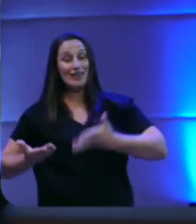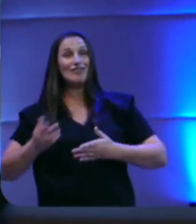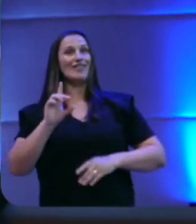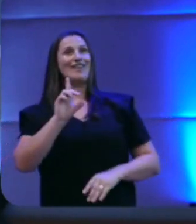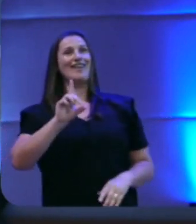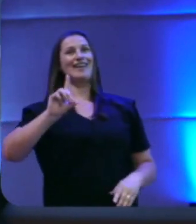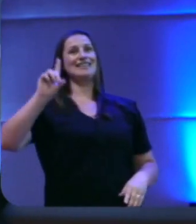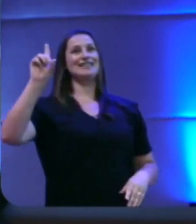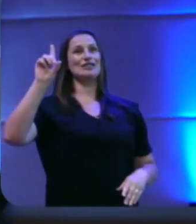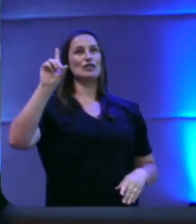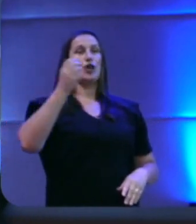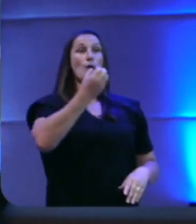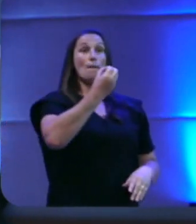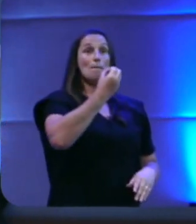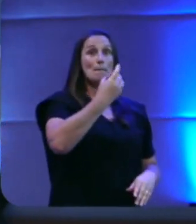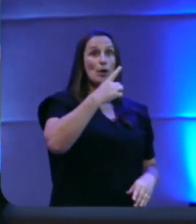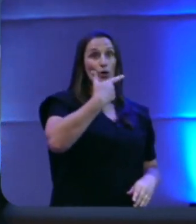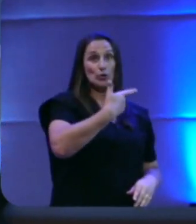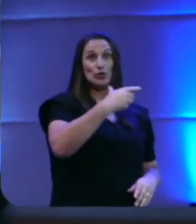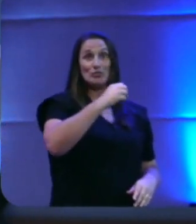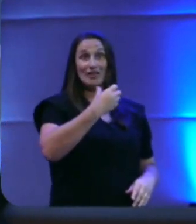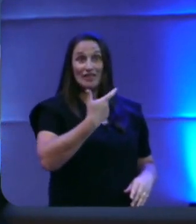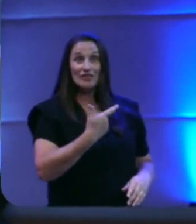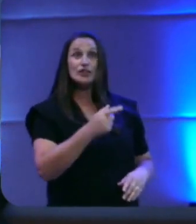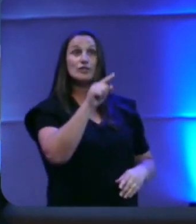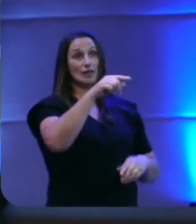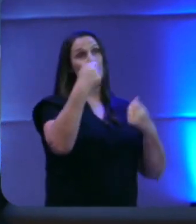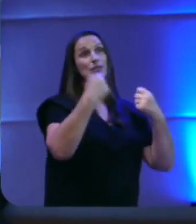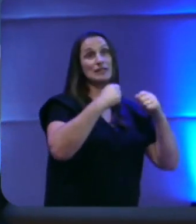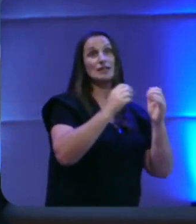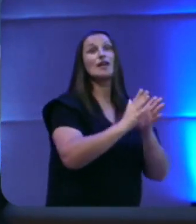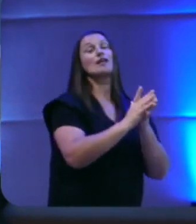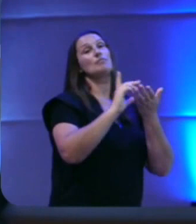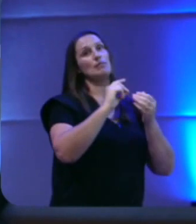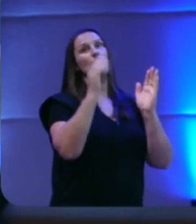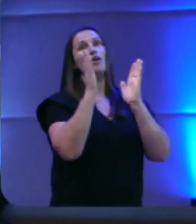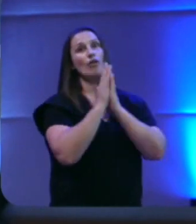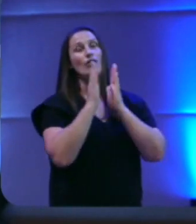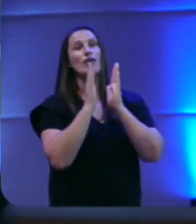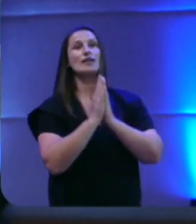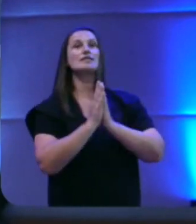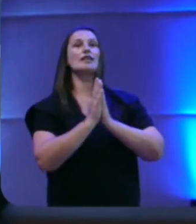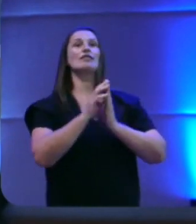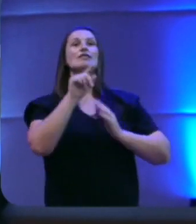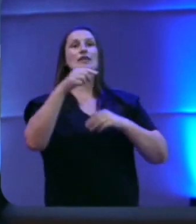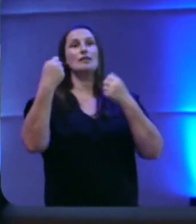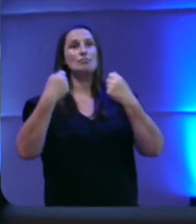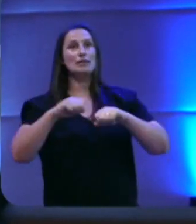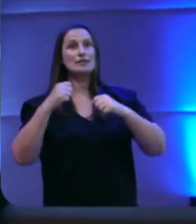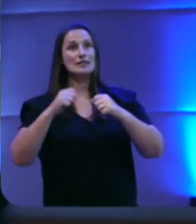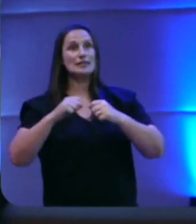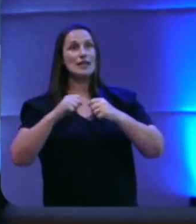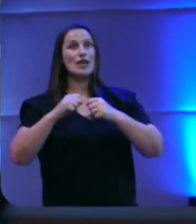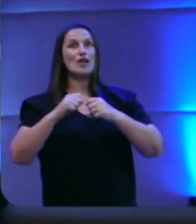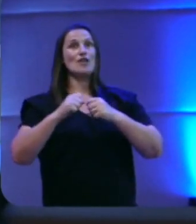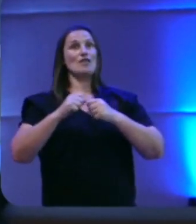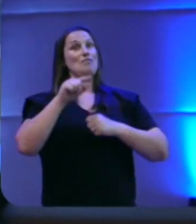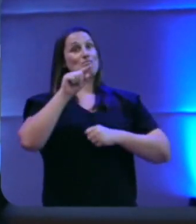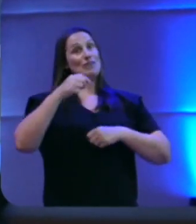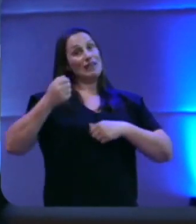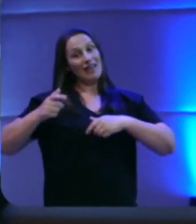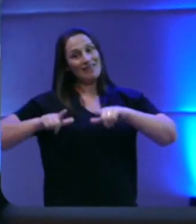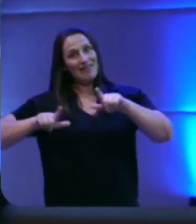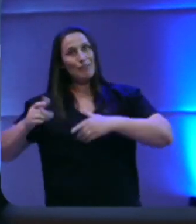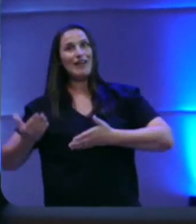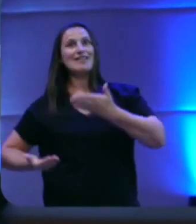bom 2020, você precisa da Bíblia, você precisa de oração, você precisa da missão de Jesus. Ontem à